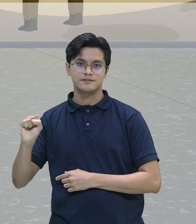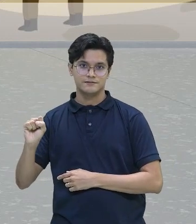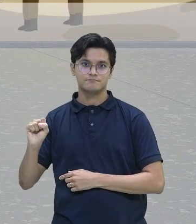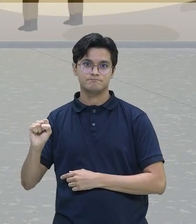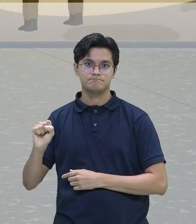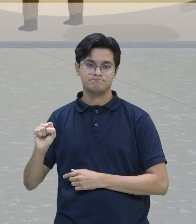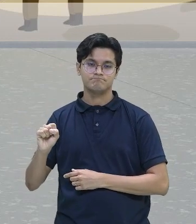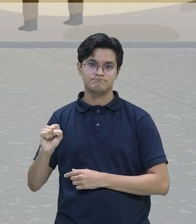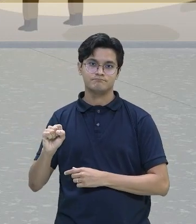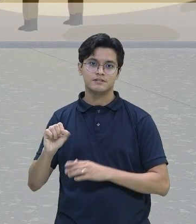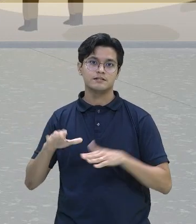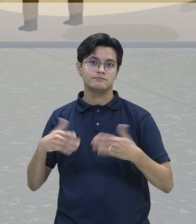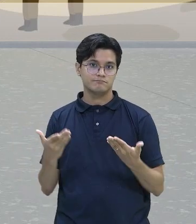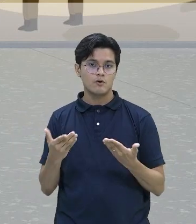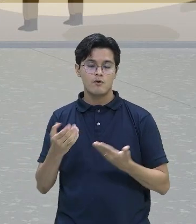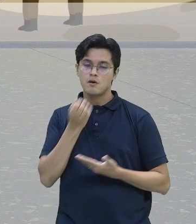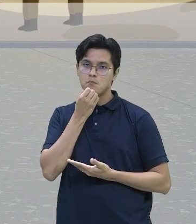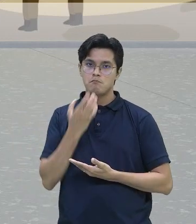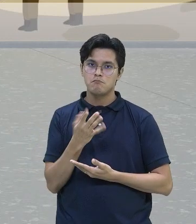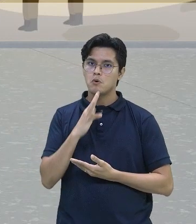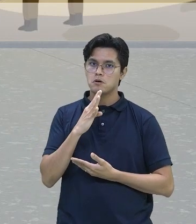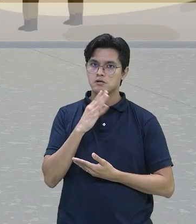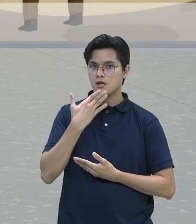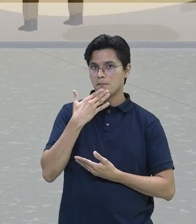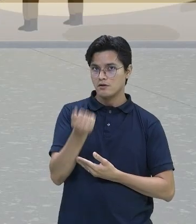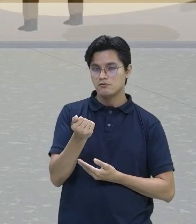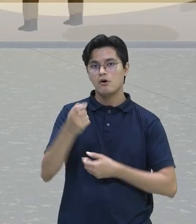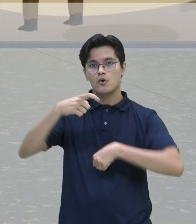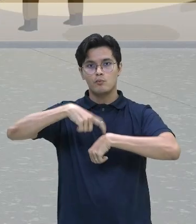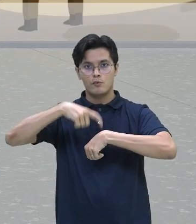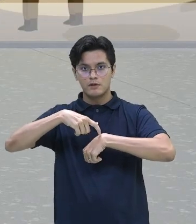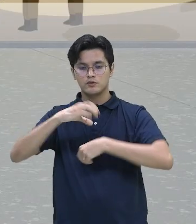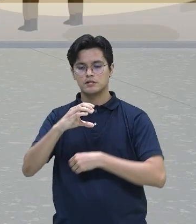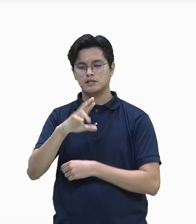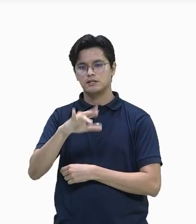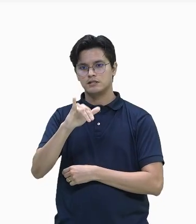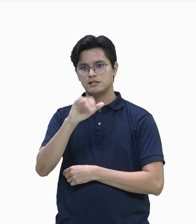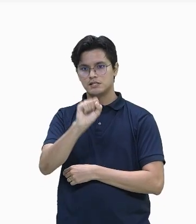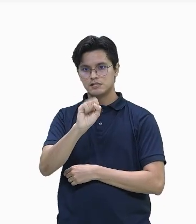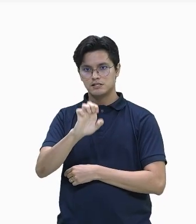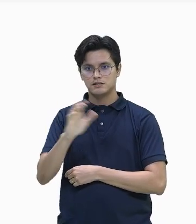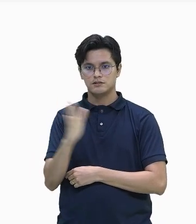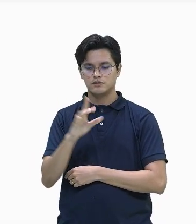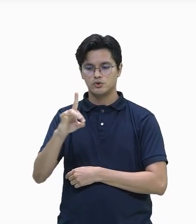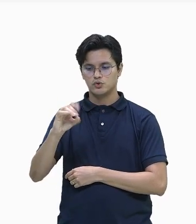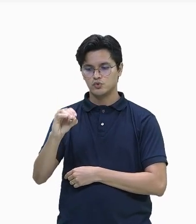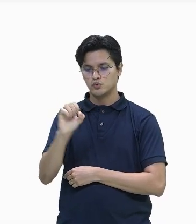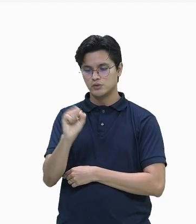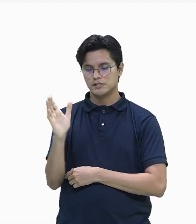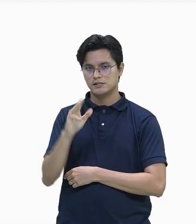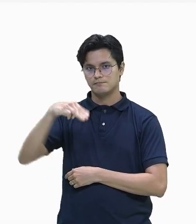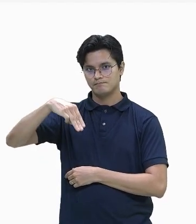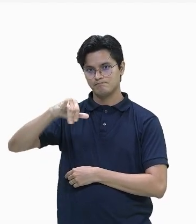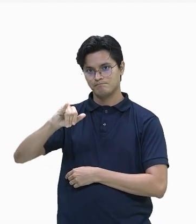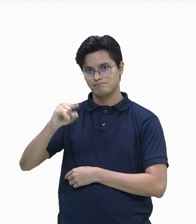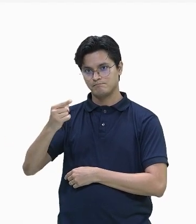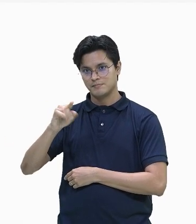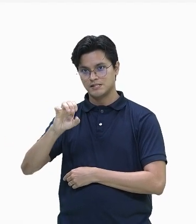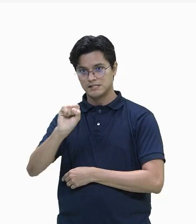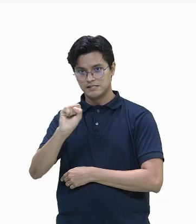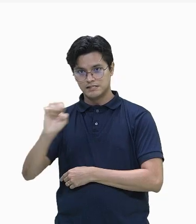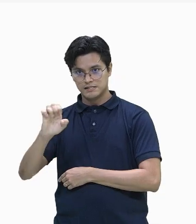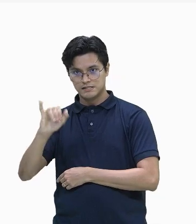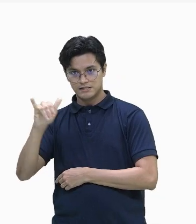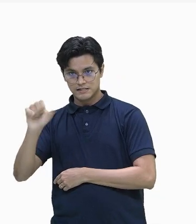vai conhecer um pouco melhor sobre esse momento aí da crise dos mísseis. Acompanhem comigo. Bem, em 62, a